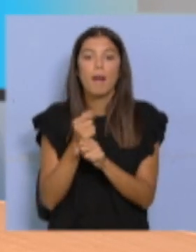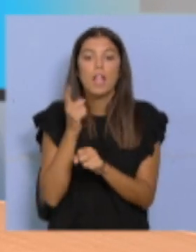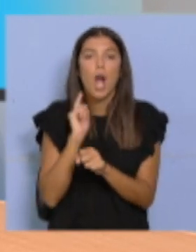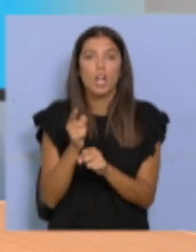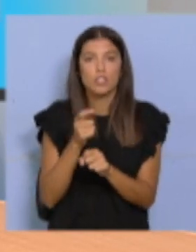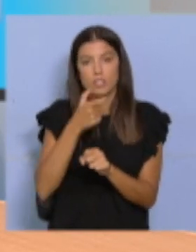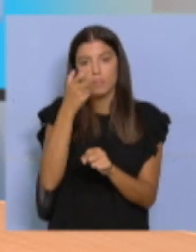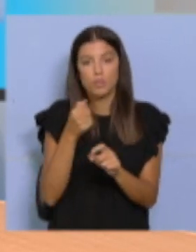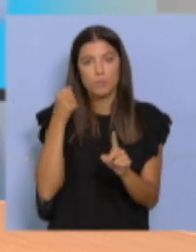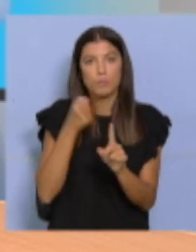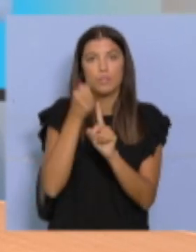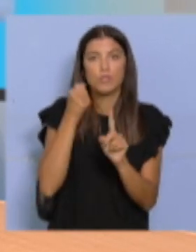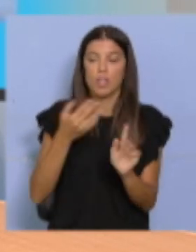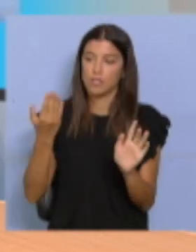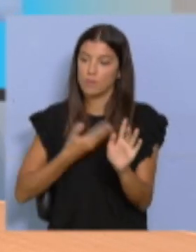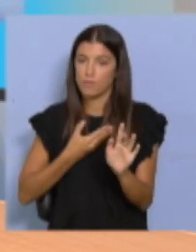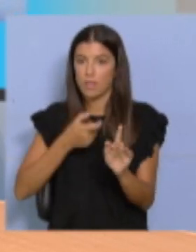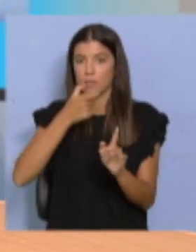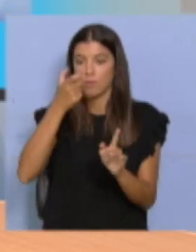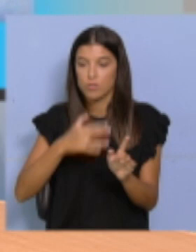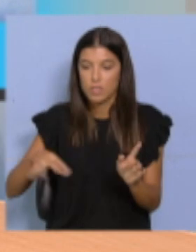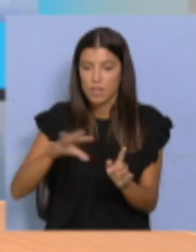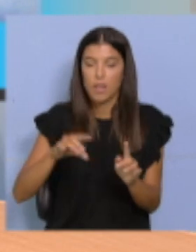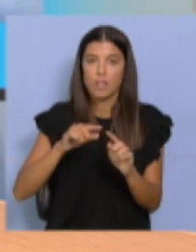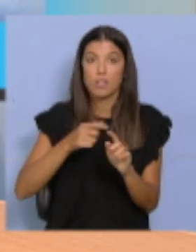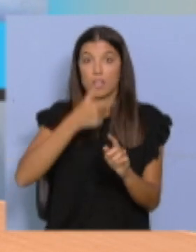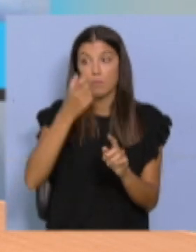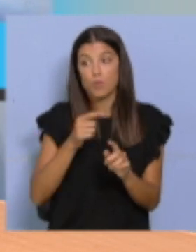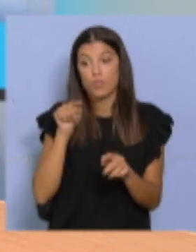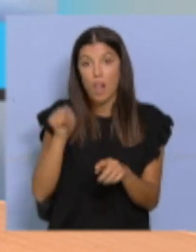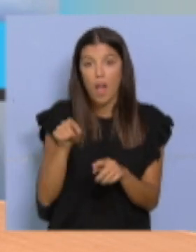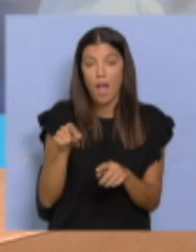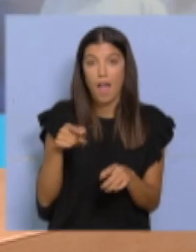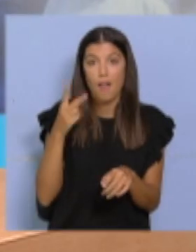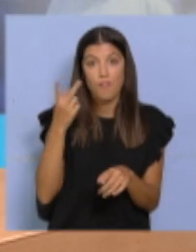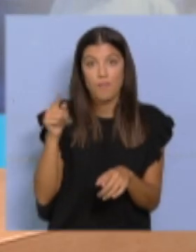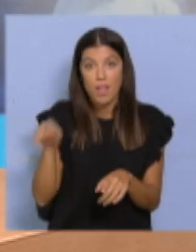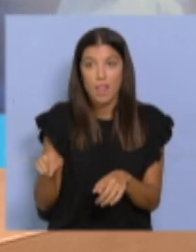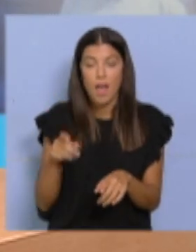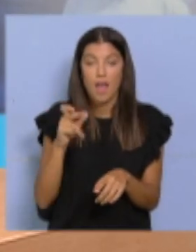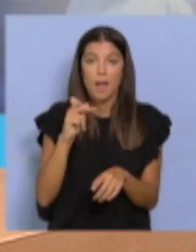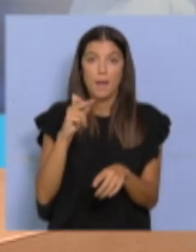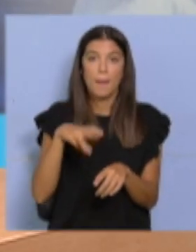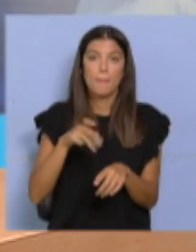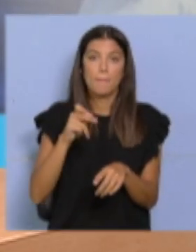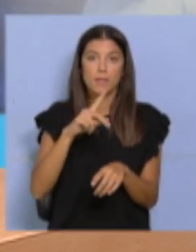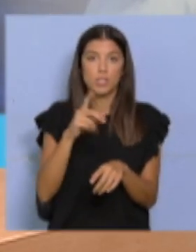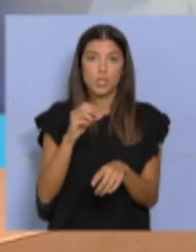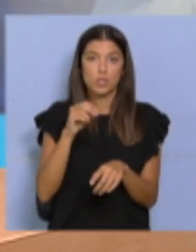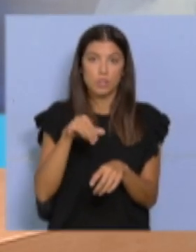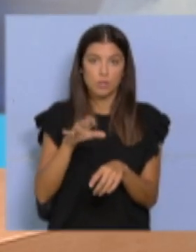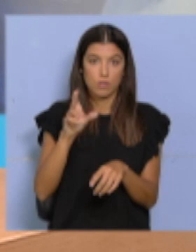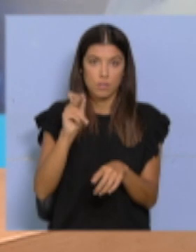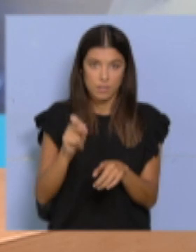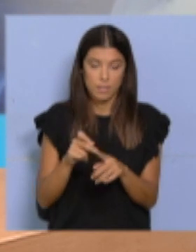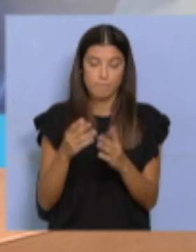dos direitos dos povos da Amazónia? Há um trabalho histórico e que hoje vai dando